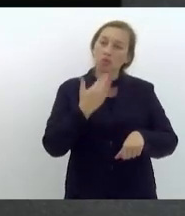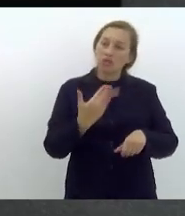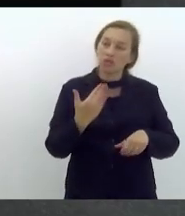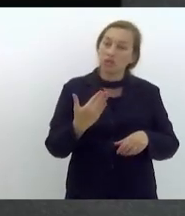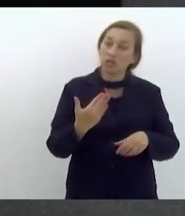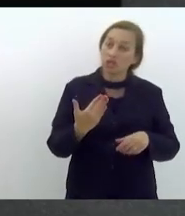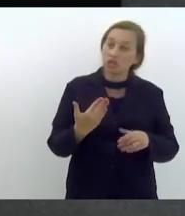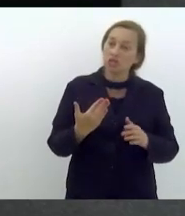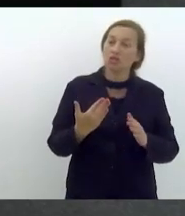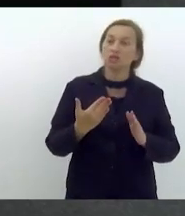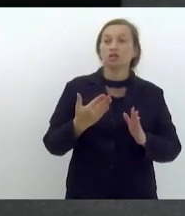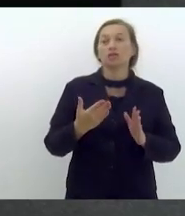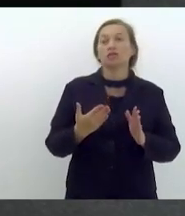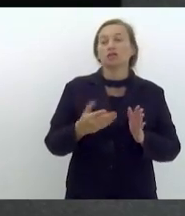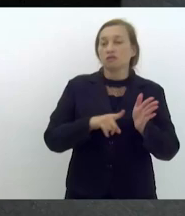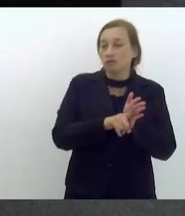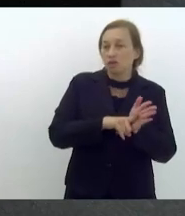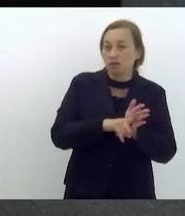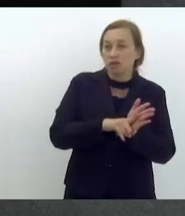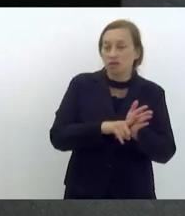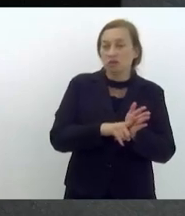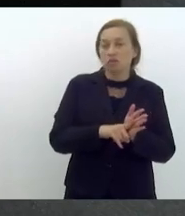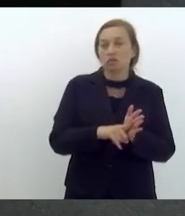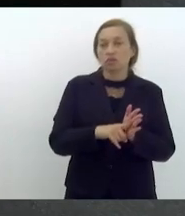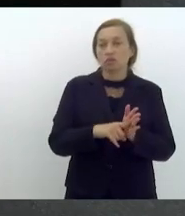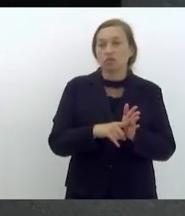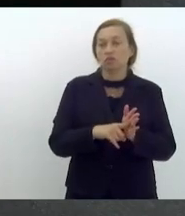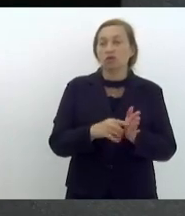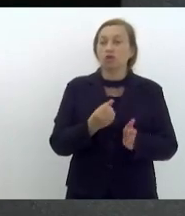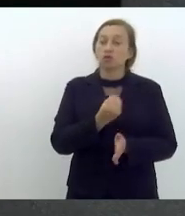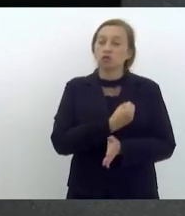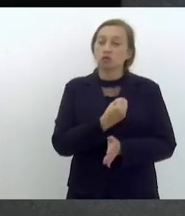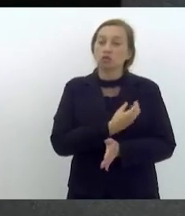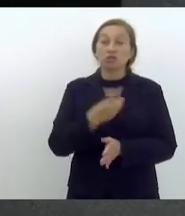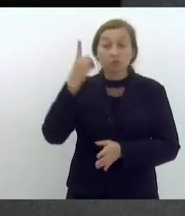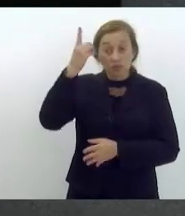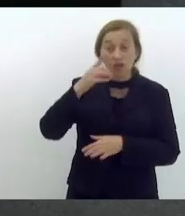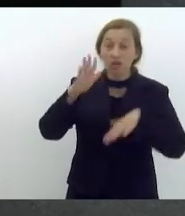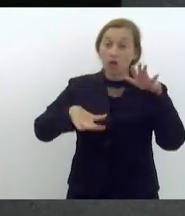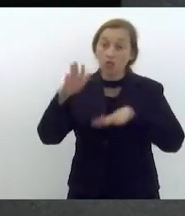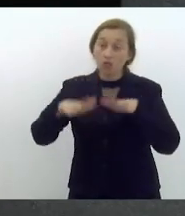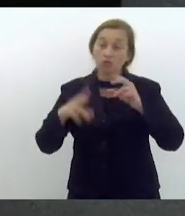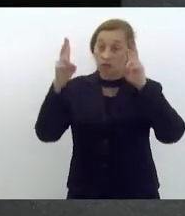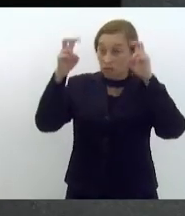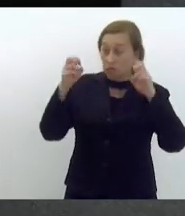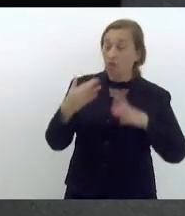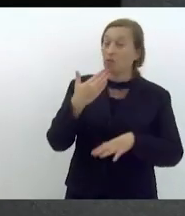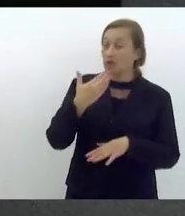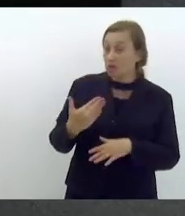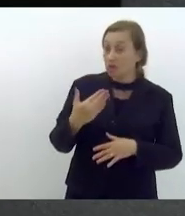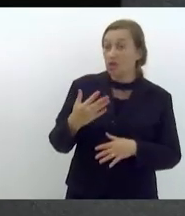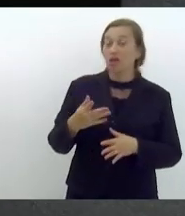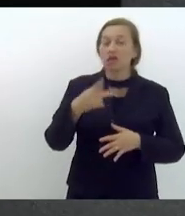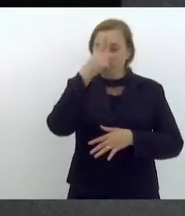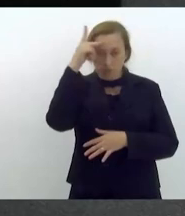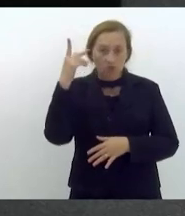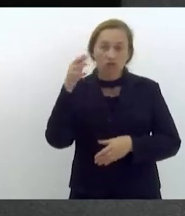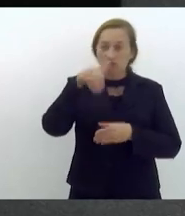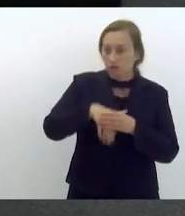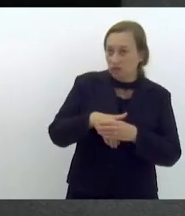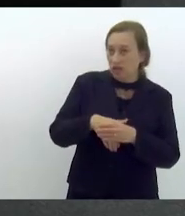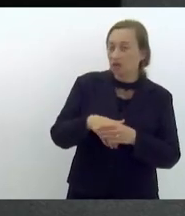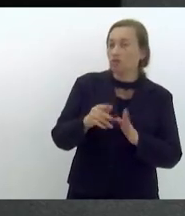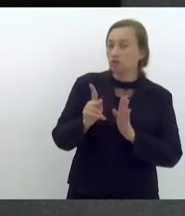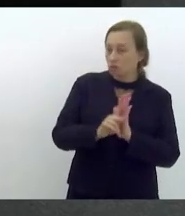core em determinadas matérias mas eu queria aproveitar agradecer as pessoas que foram os deputados que votaram a favor de projeto dizer